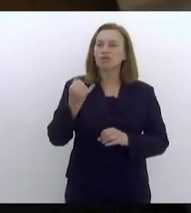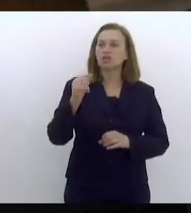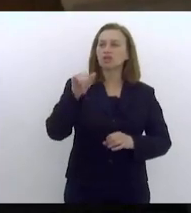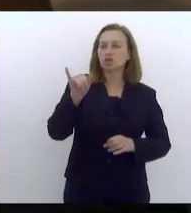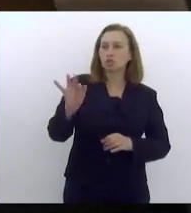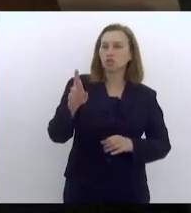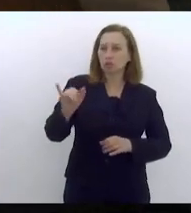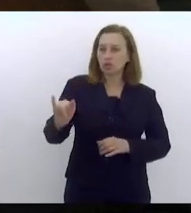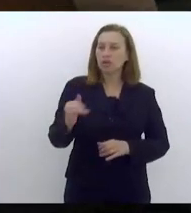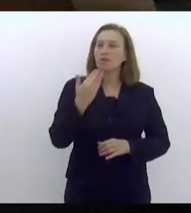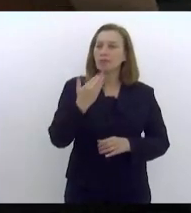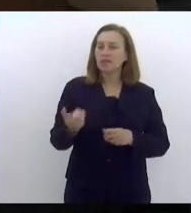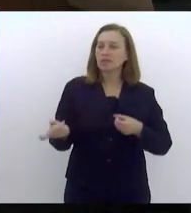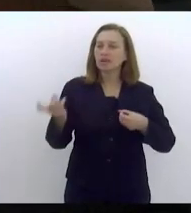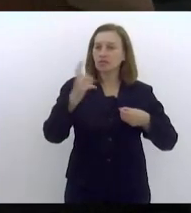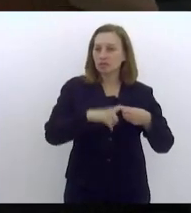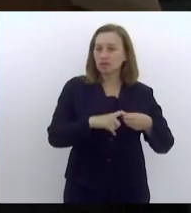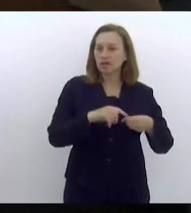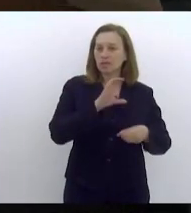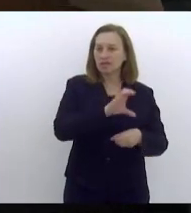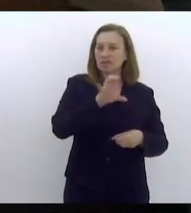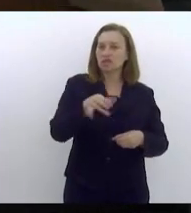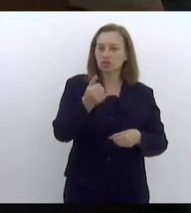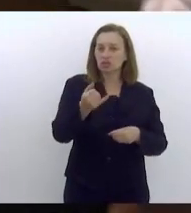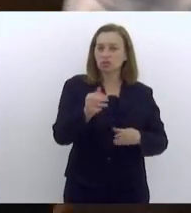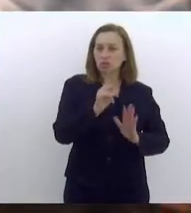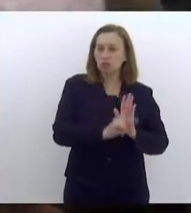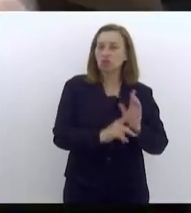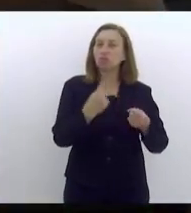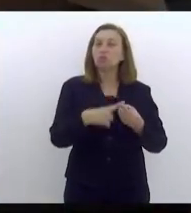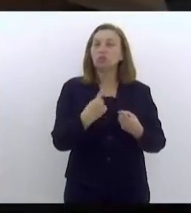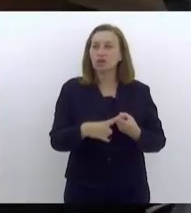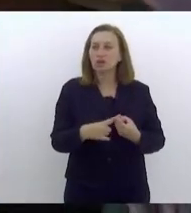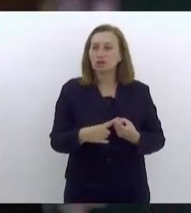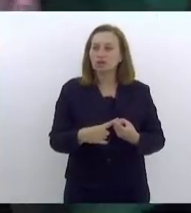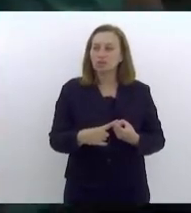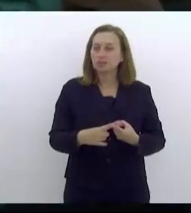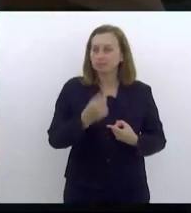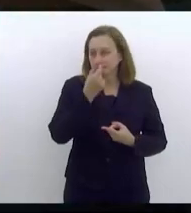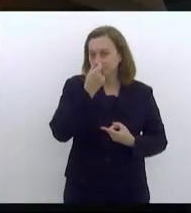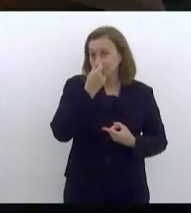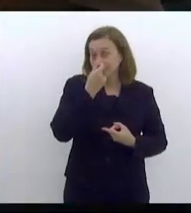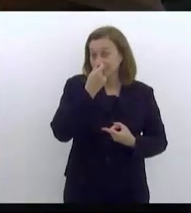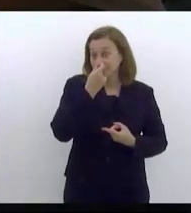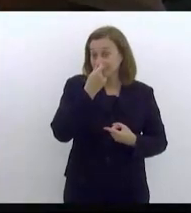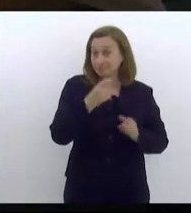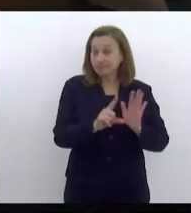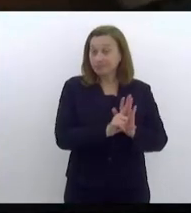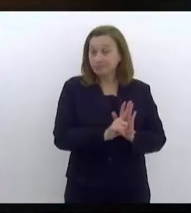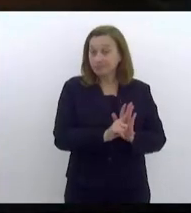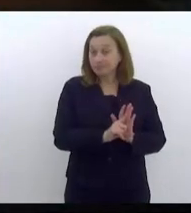para retornar o projeto à CCJ, porque a Lei